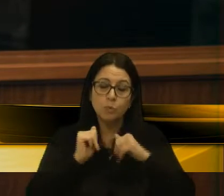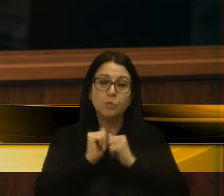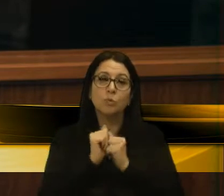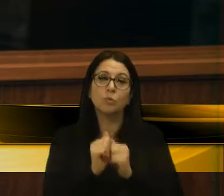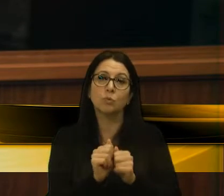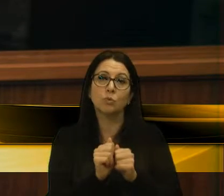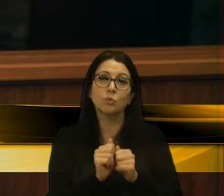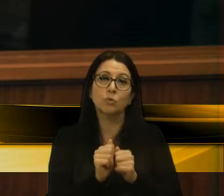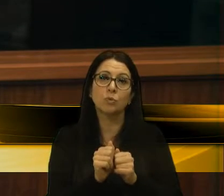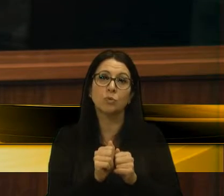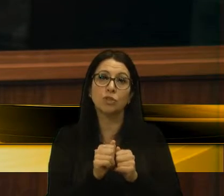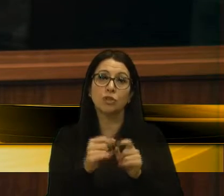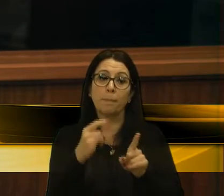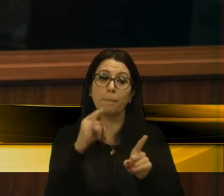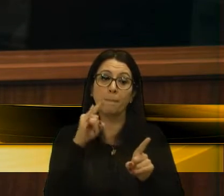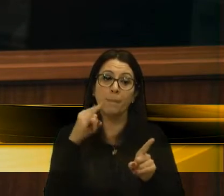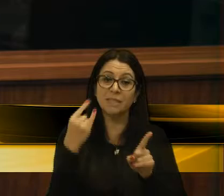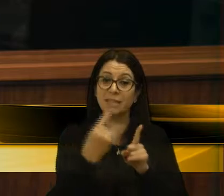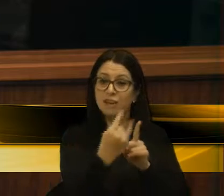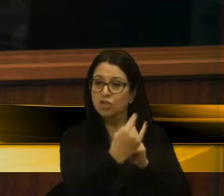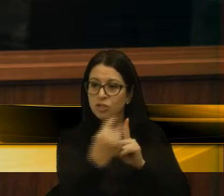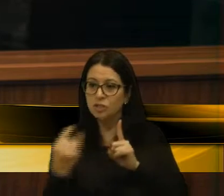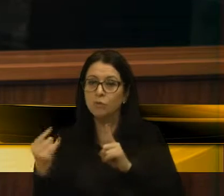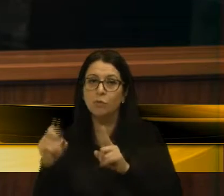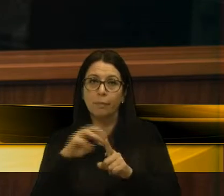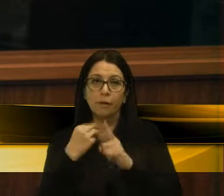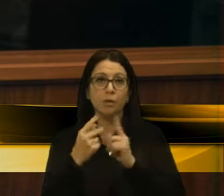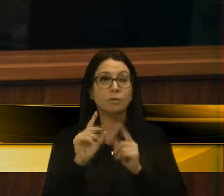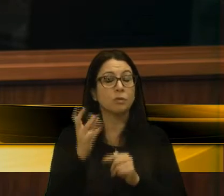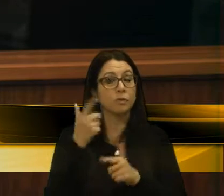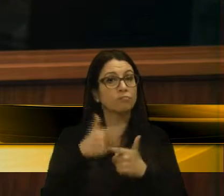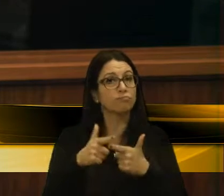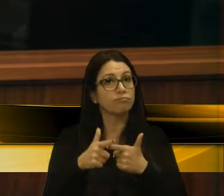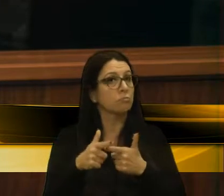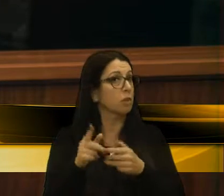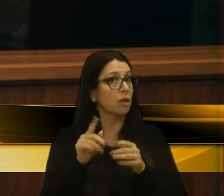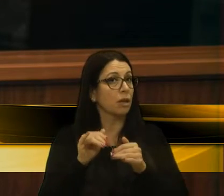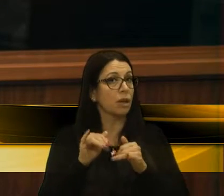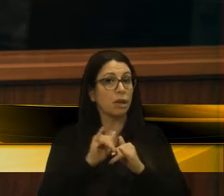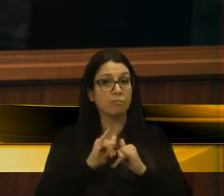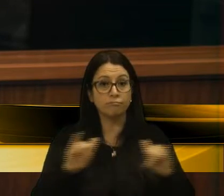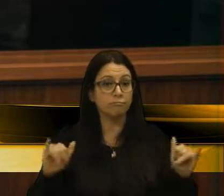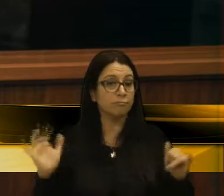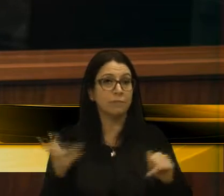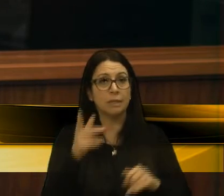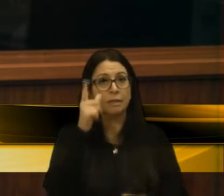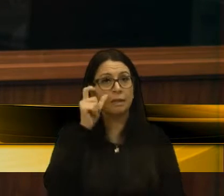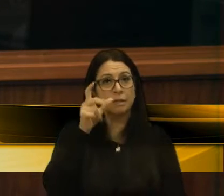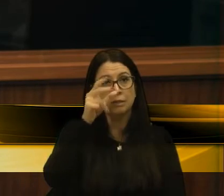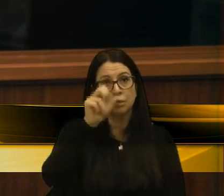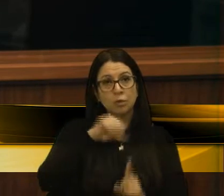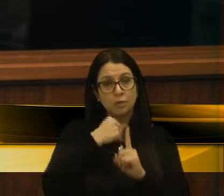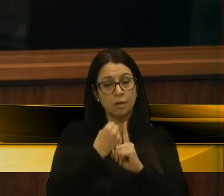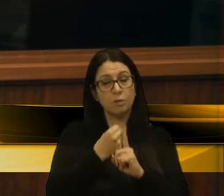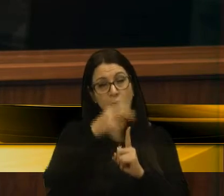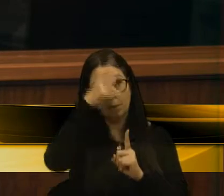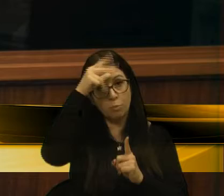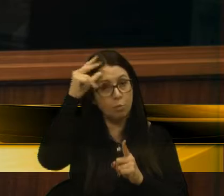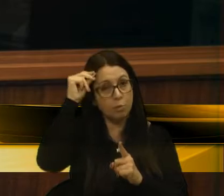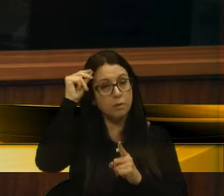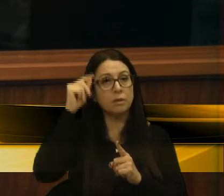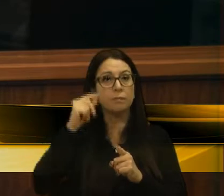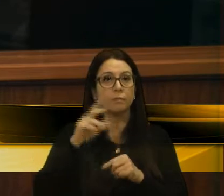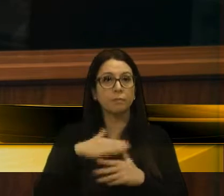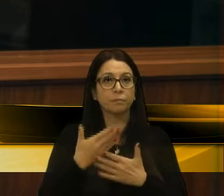ser atrativo para o mercado e também resolver um problema que é público, que é de habitação de interesse social. Então, a gente coloca, sim,